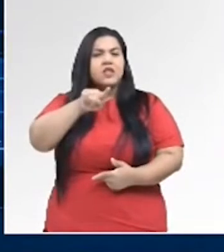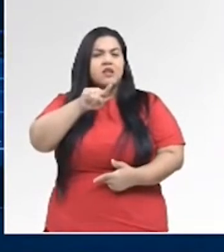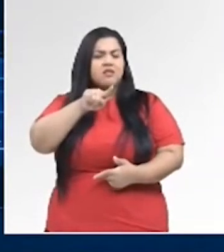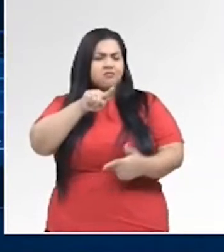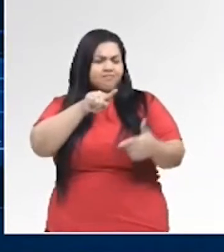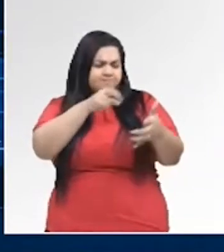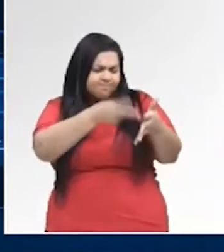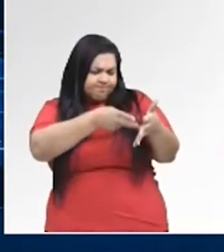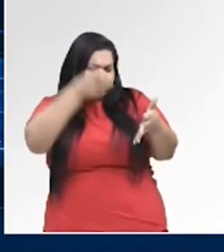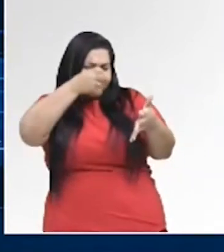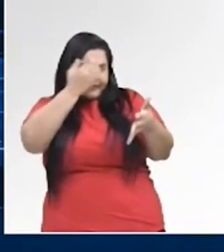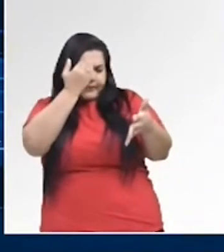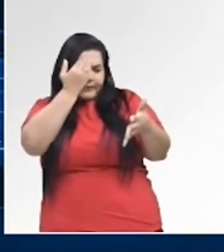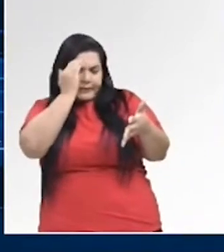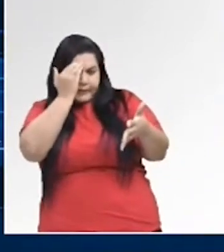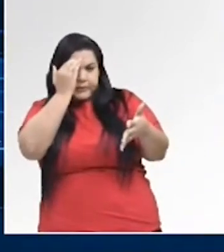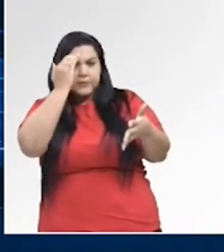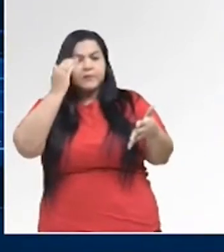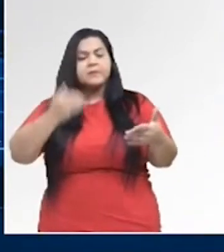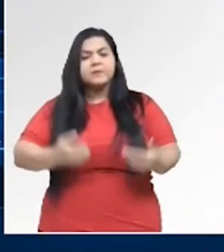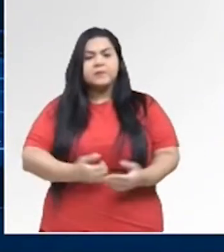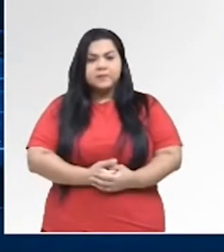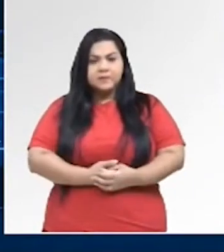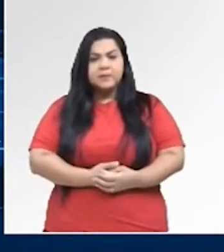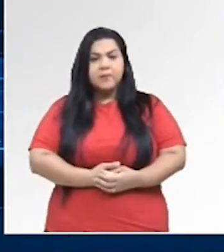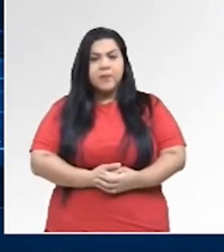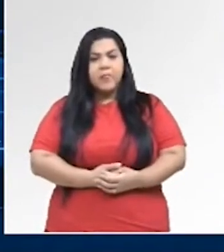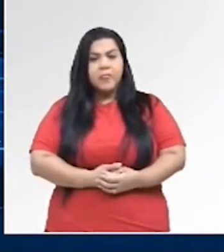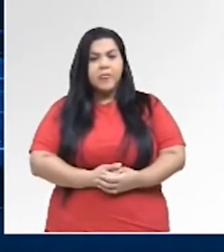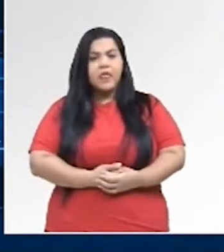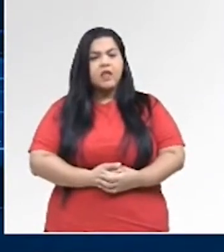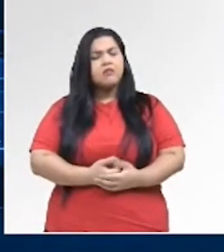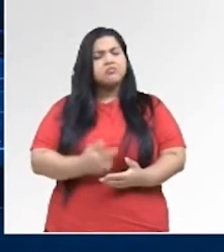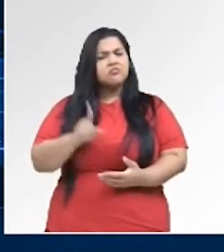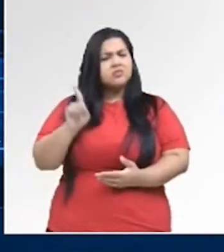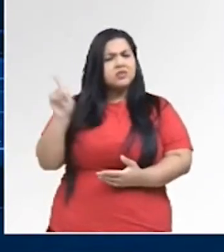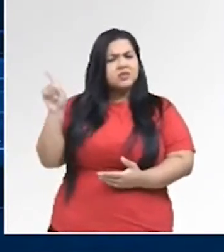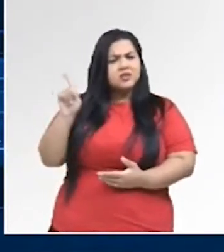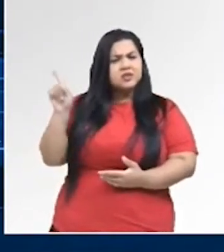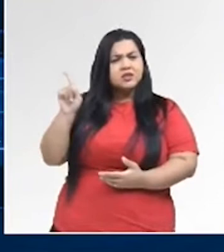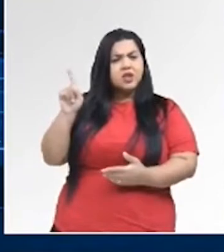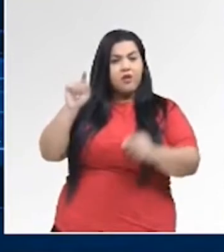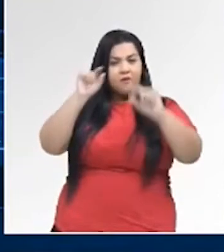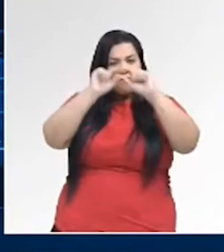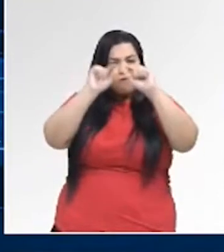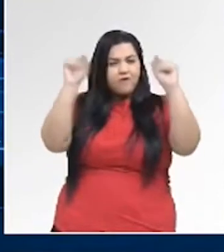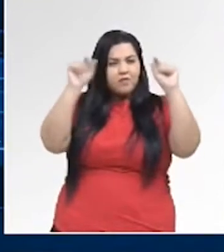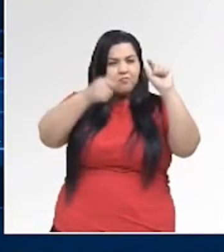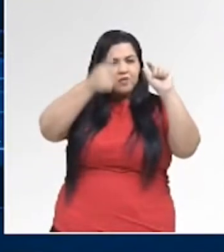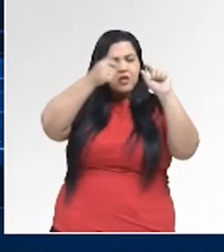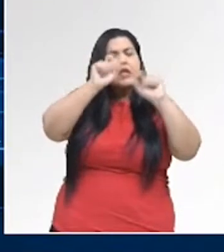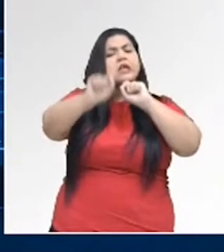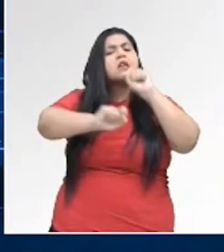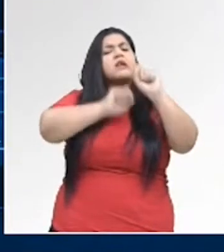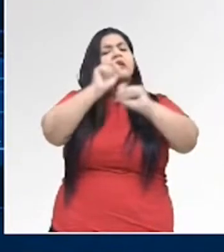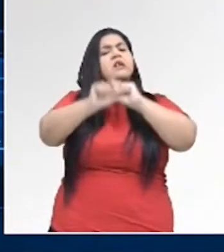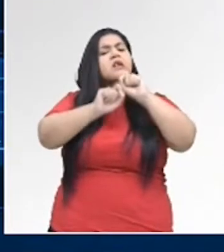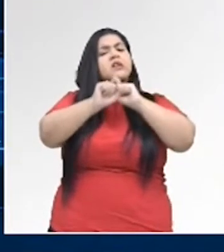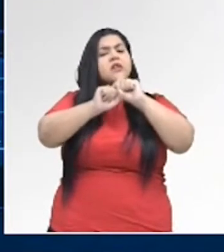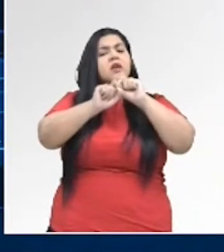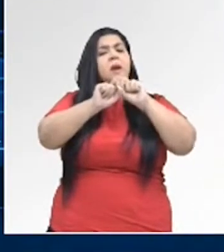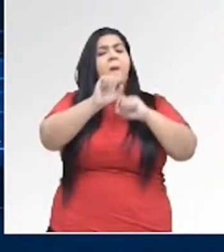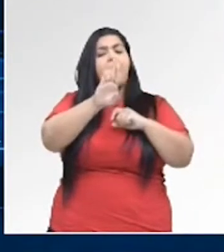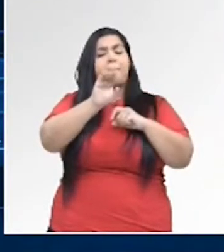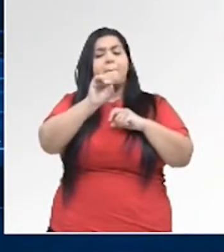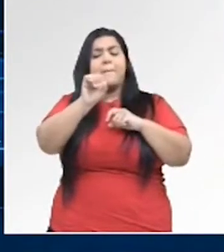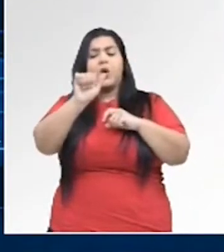uma interpretação aí, tá? Pelo rego desciam as bolas de lã sulfurina. Quem eram estas bolas